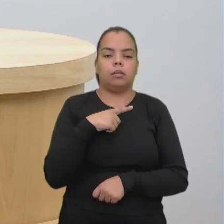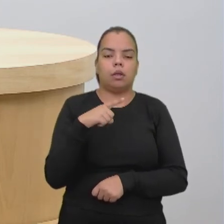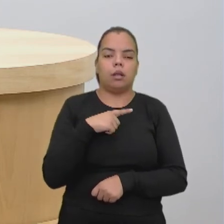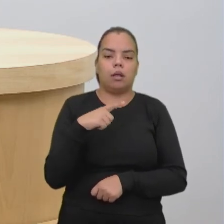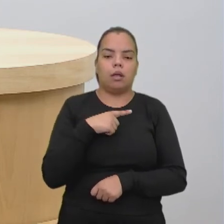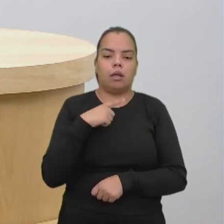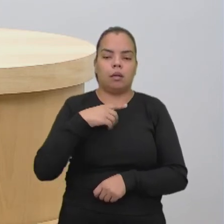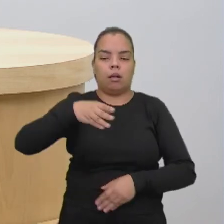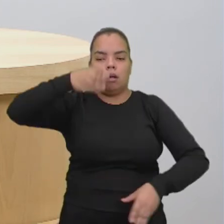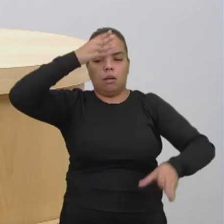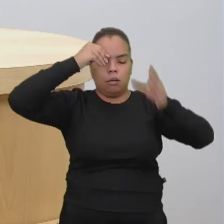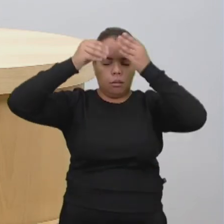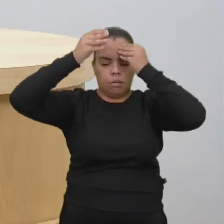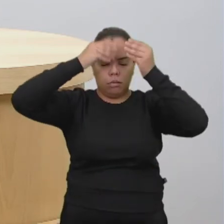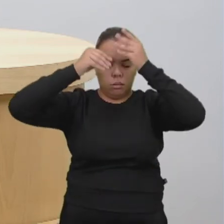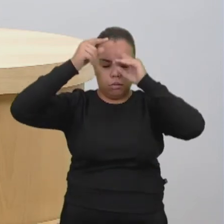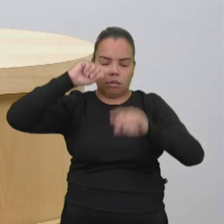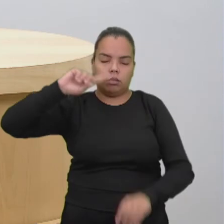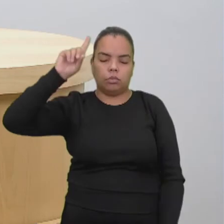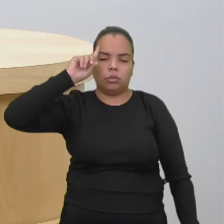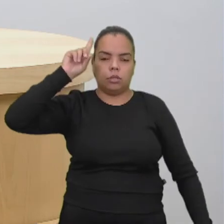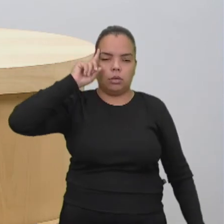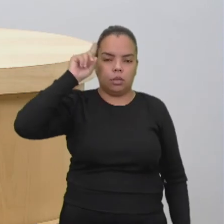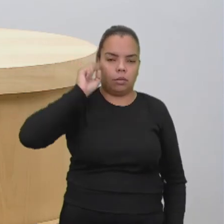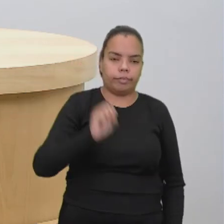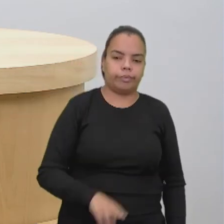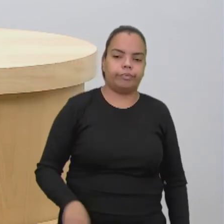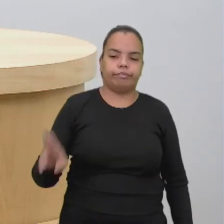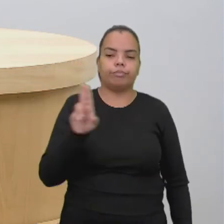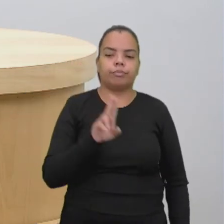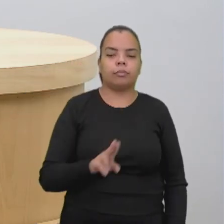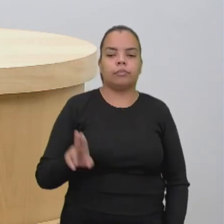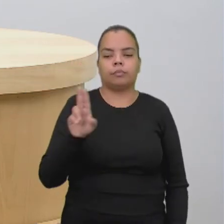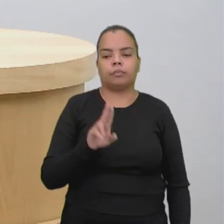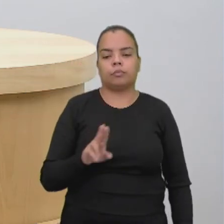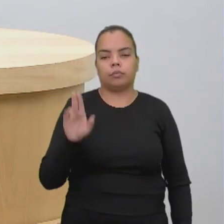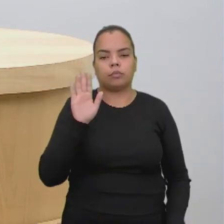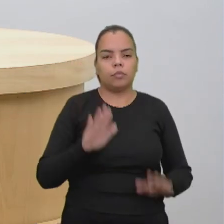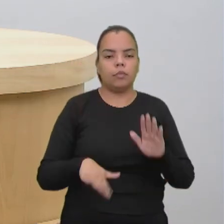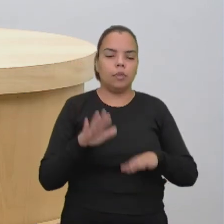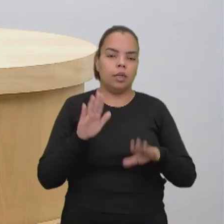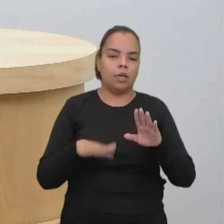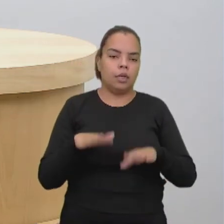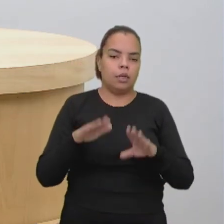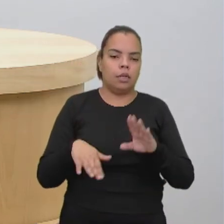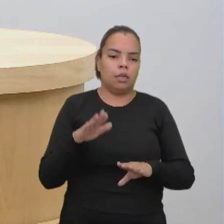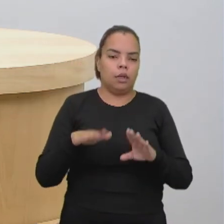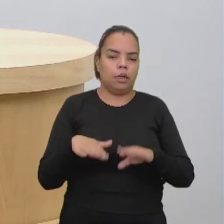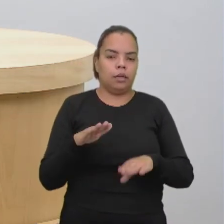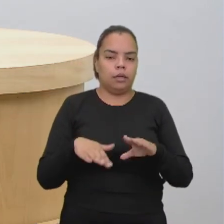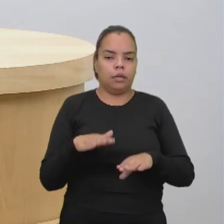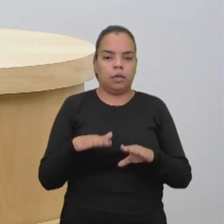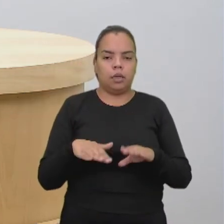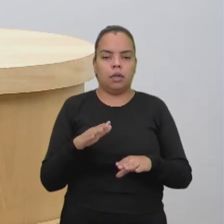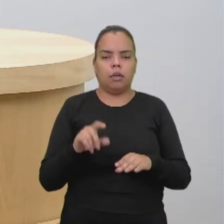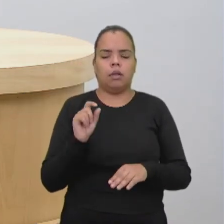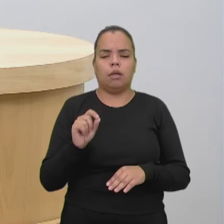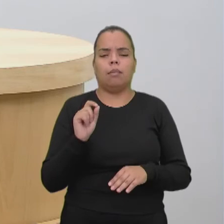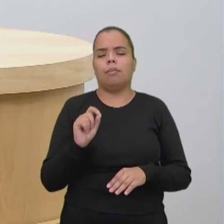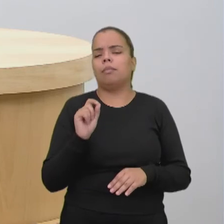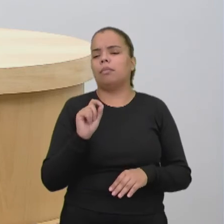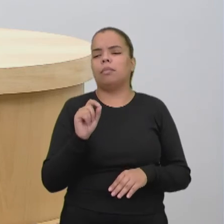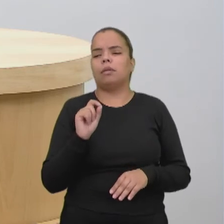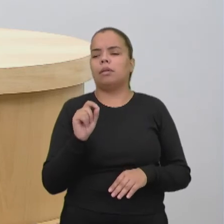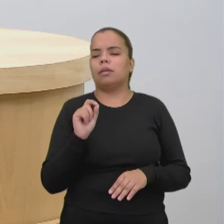nosso cotidiano. Então eu gosto muito de falar isso, porque às vezes, né, o aluno, a gente está dando uma aula disso e o aluno fala, para que serve isso